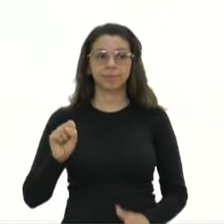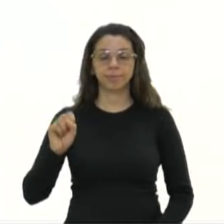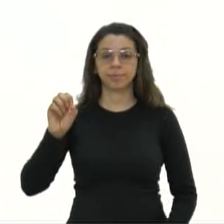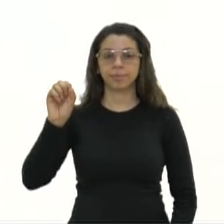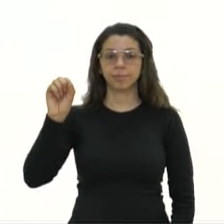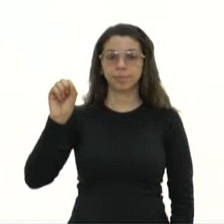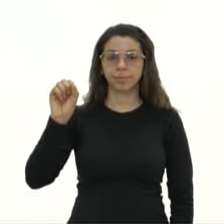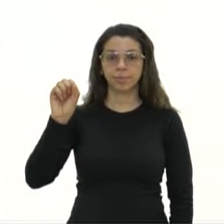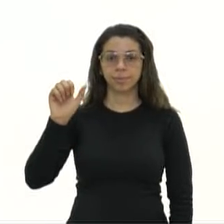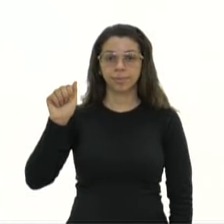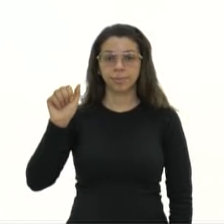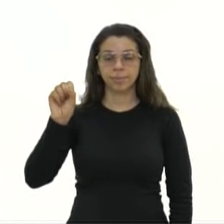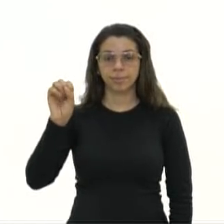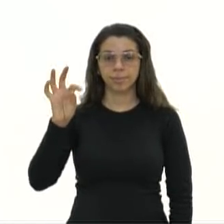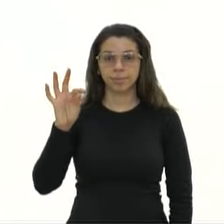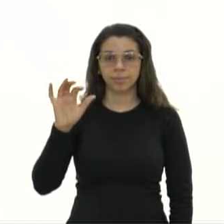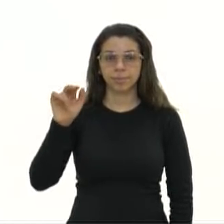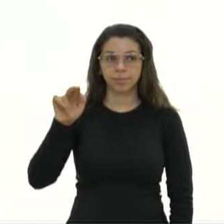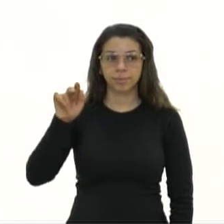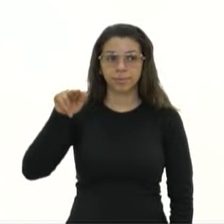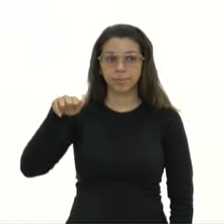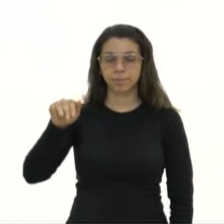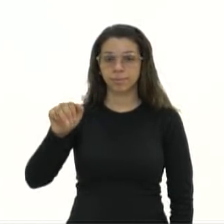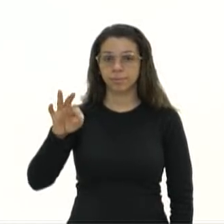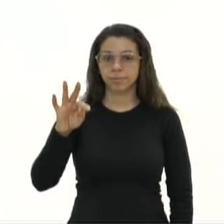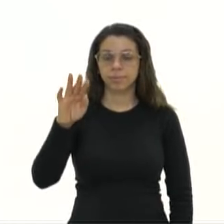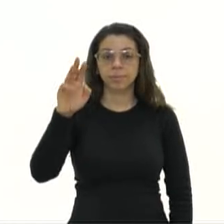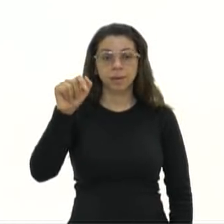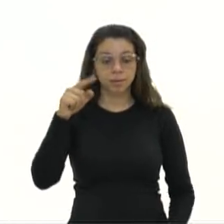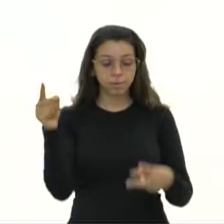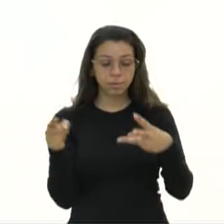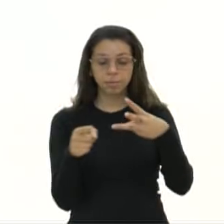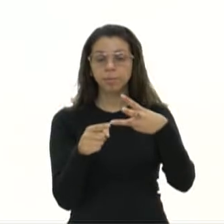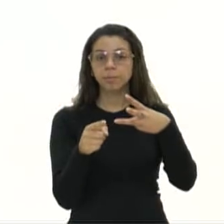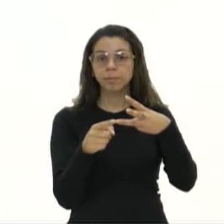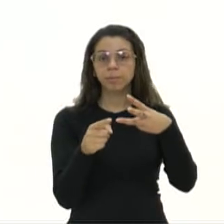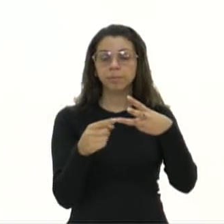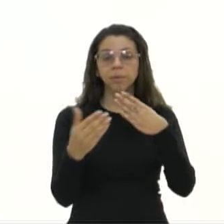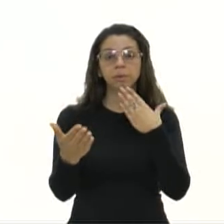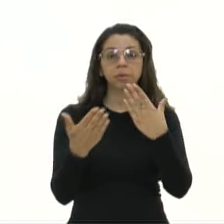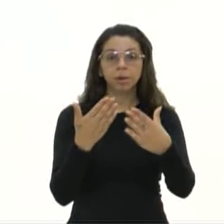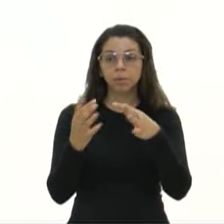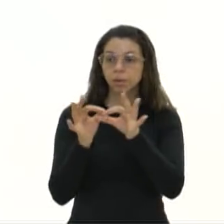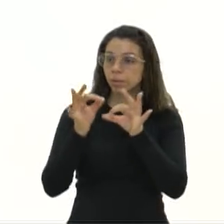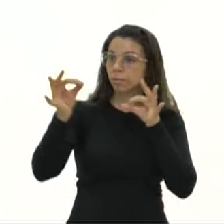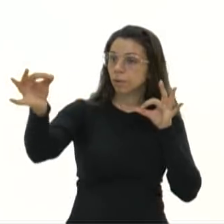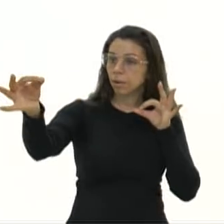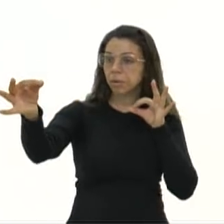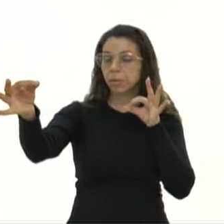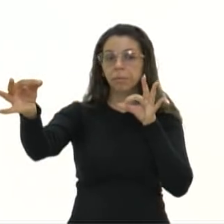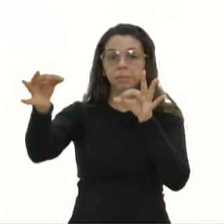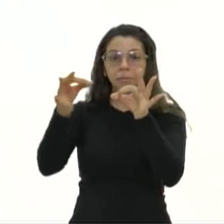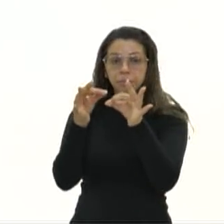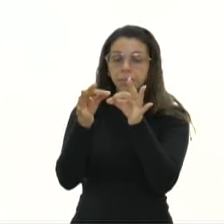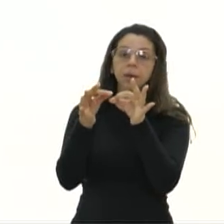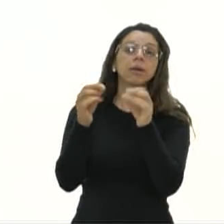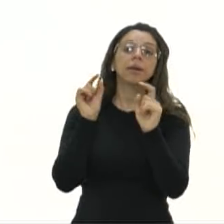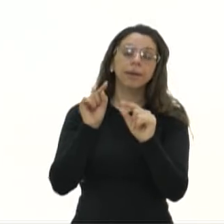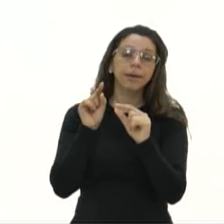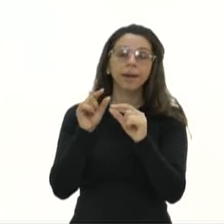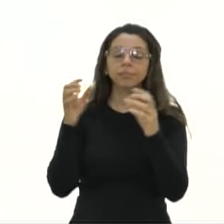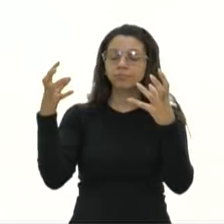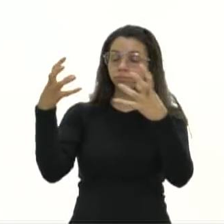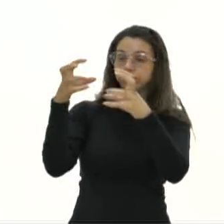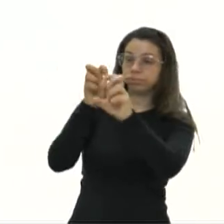é desfocada, tanto perto quanto longe, independente da distância do objeto. Isto ocorre por conta